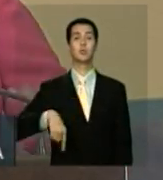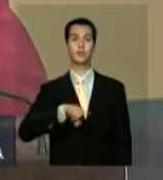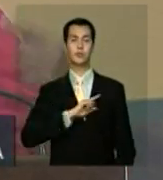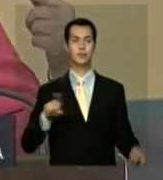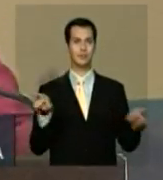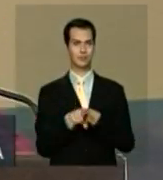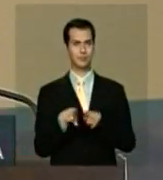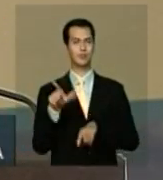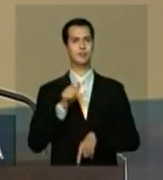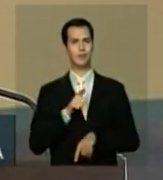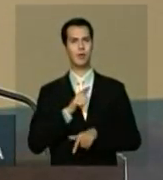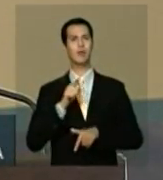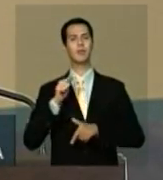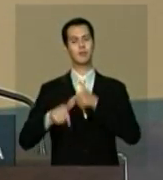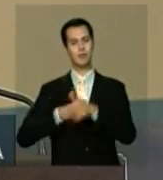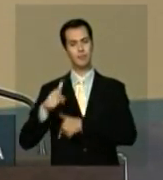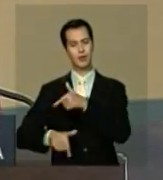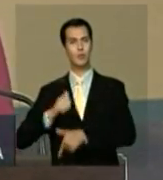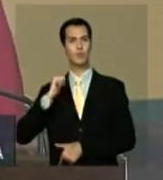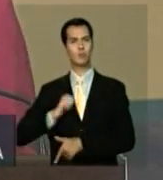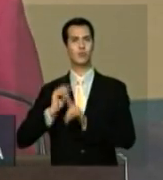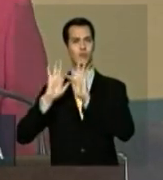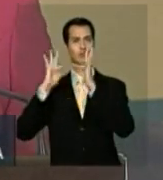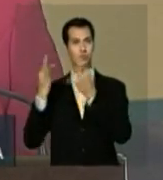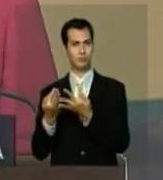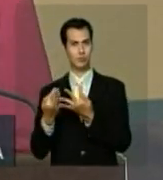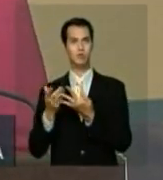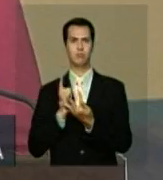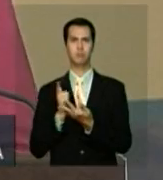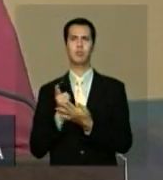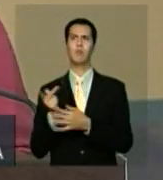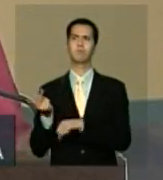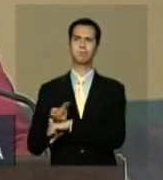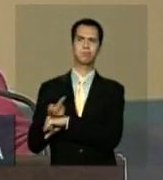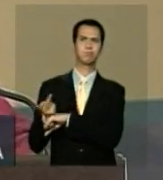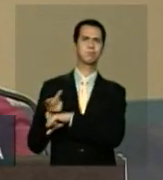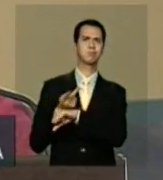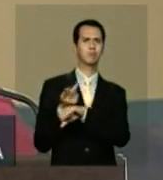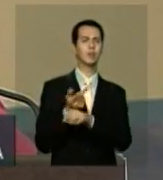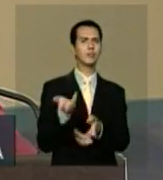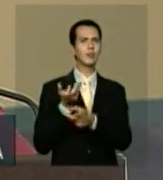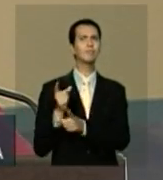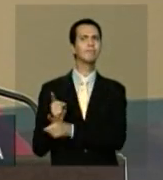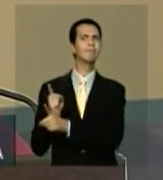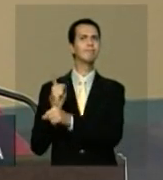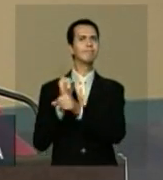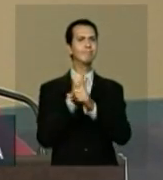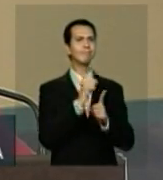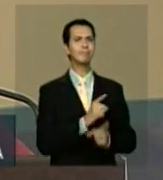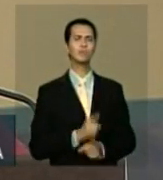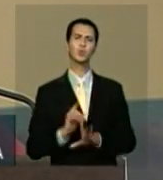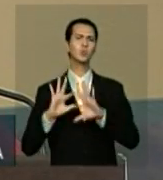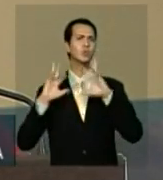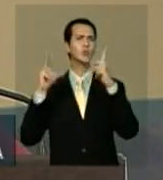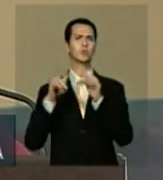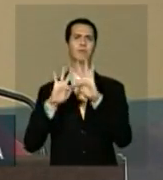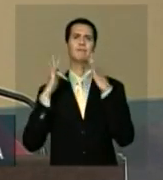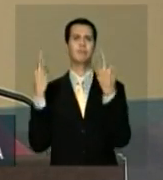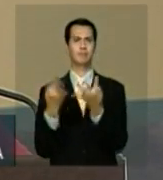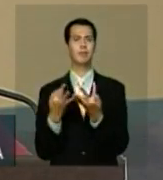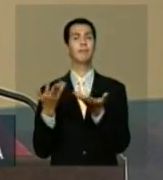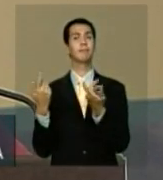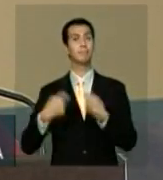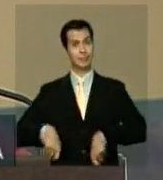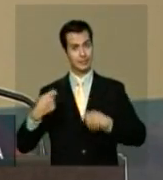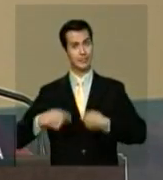através da buscativa nessa cruzada para encontrar todas as famílias